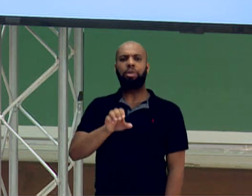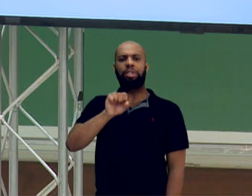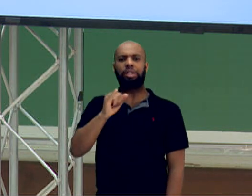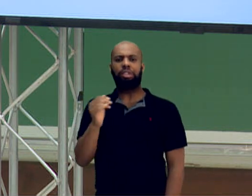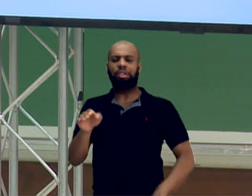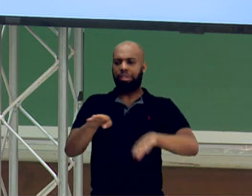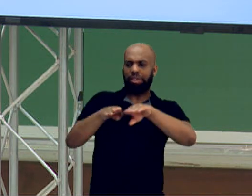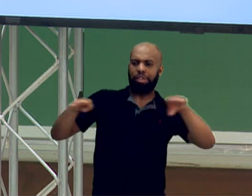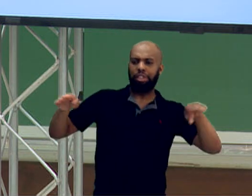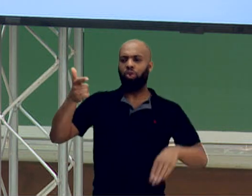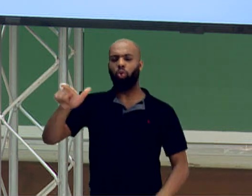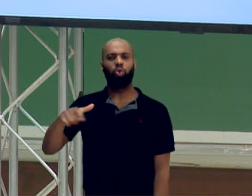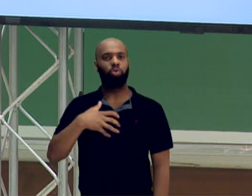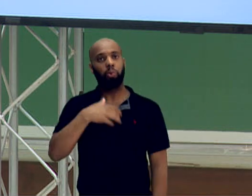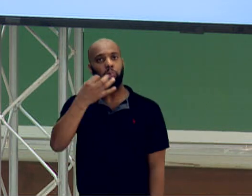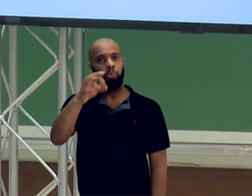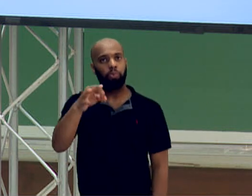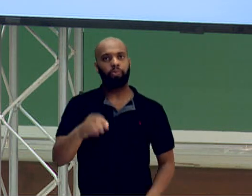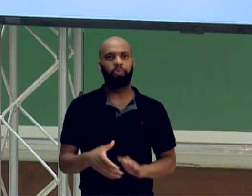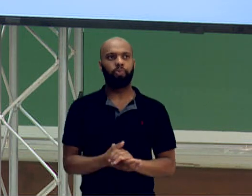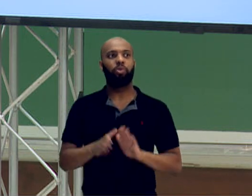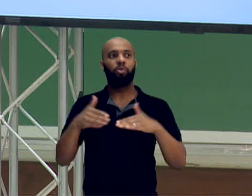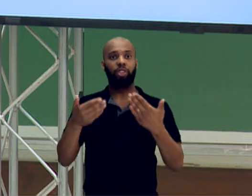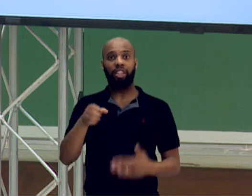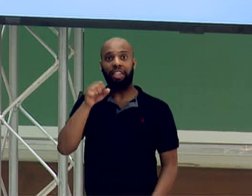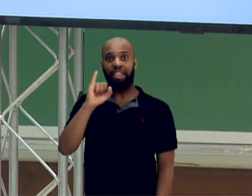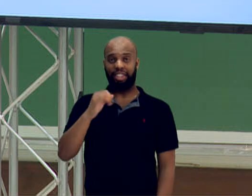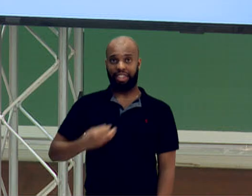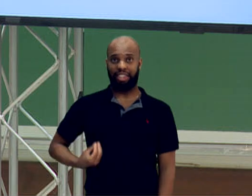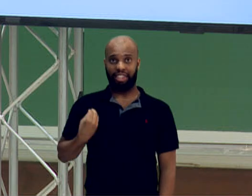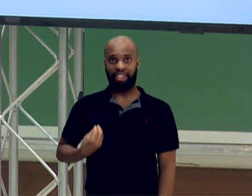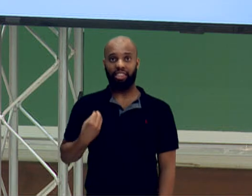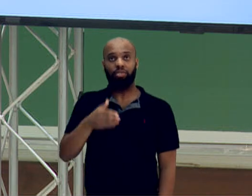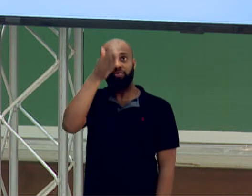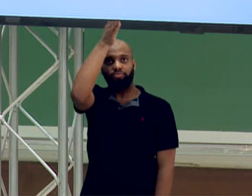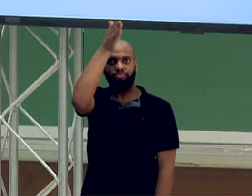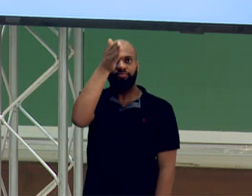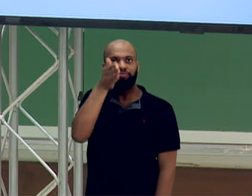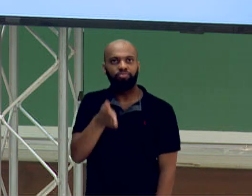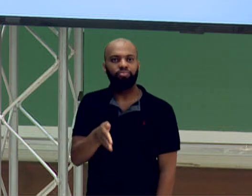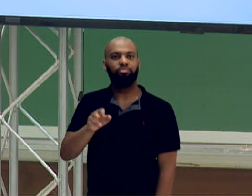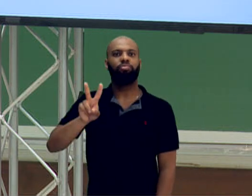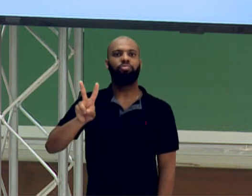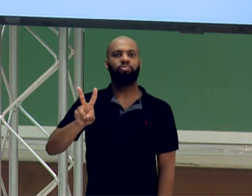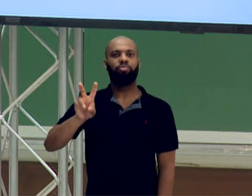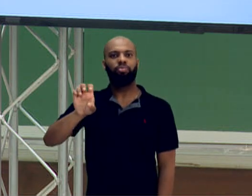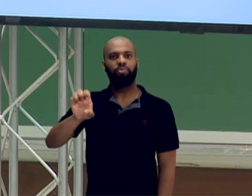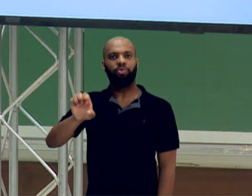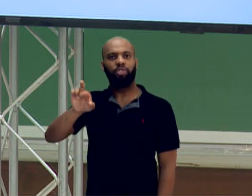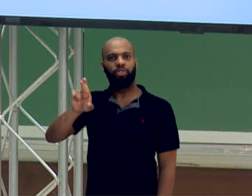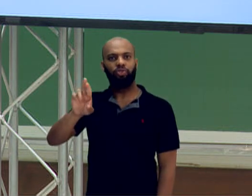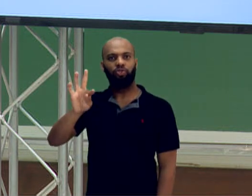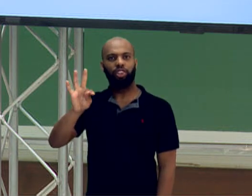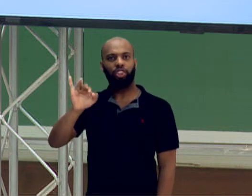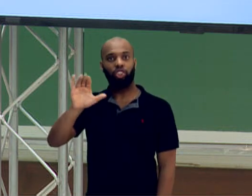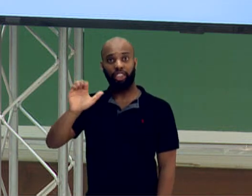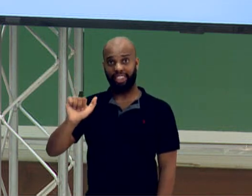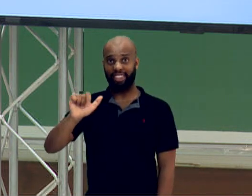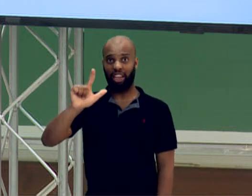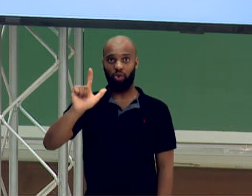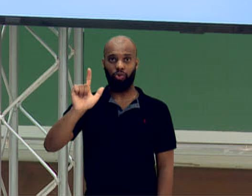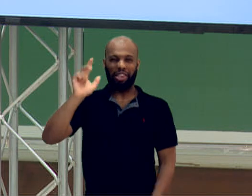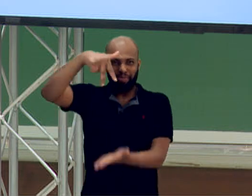um instrumento que tem lá as medidinhas, as marquinhas, e aí a gente compara essas marquinhas com o tamanho do